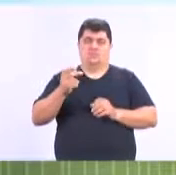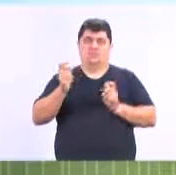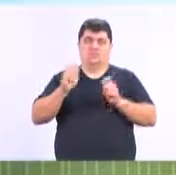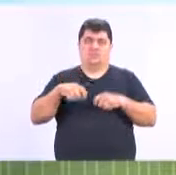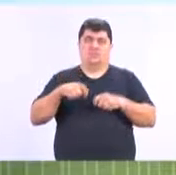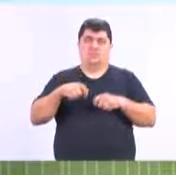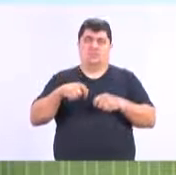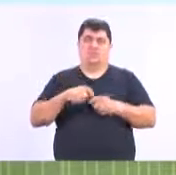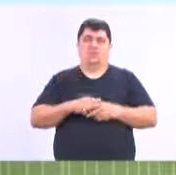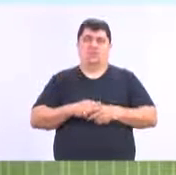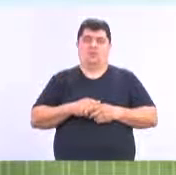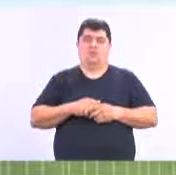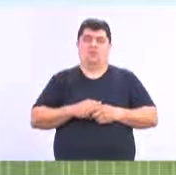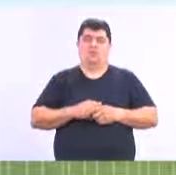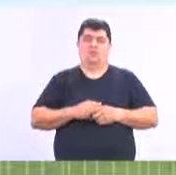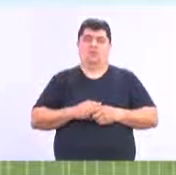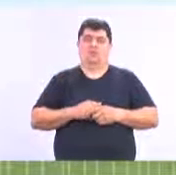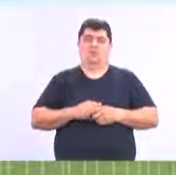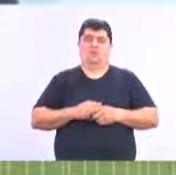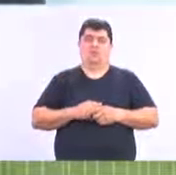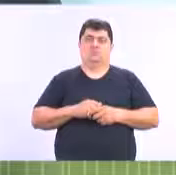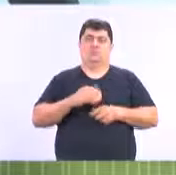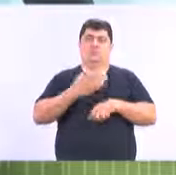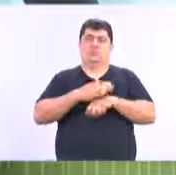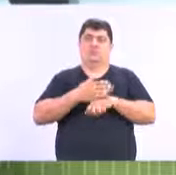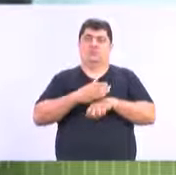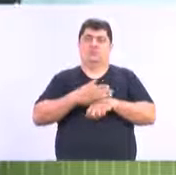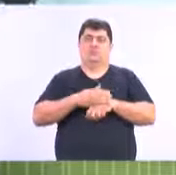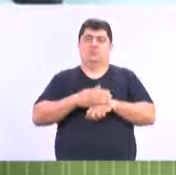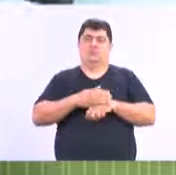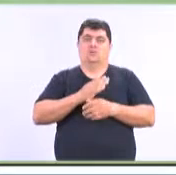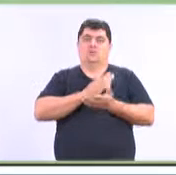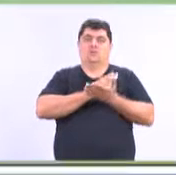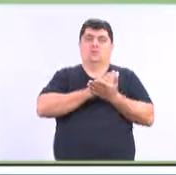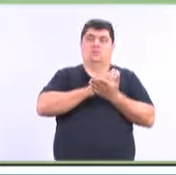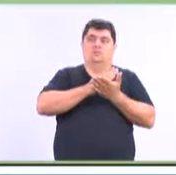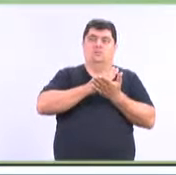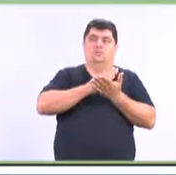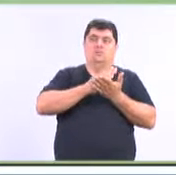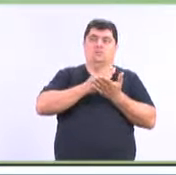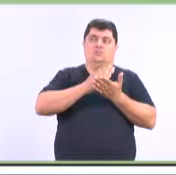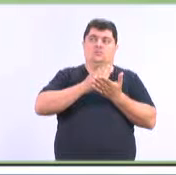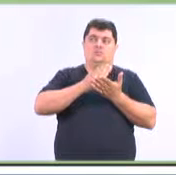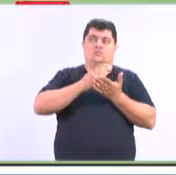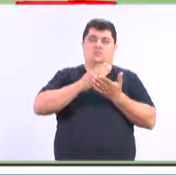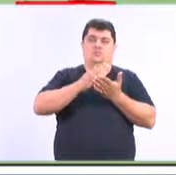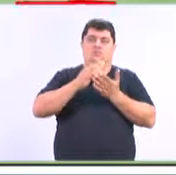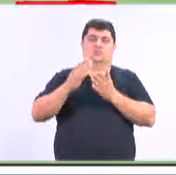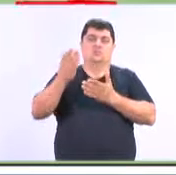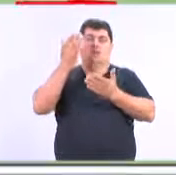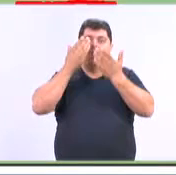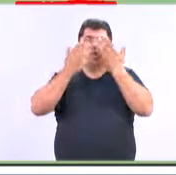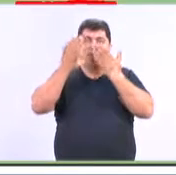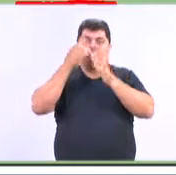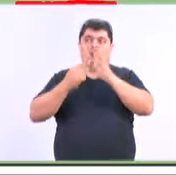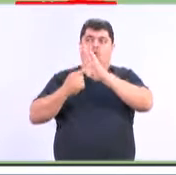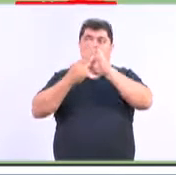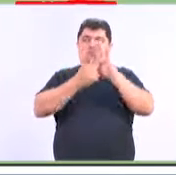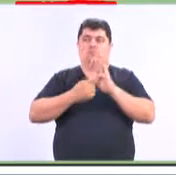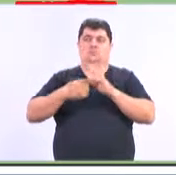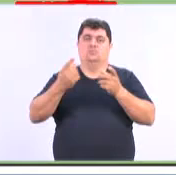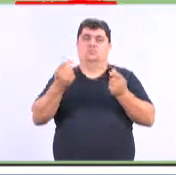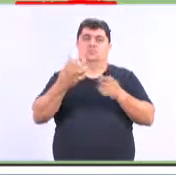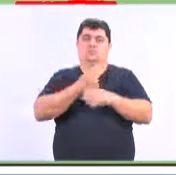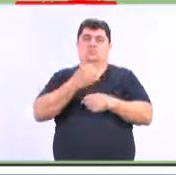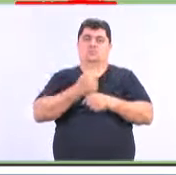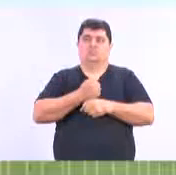uma carga maior, beleza? A atividade é introdução às análises das demonstrações contábeis,